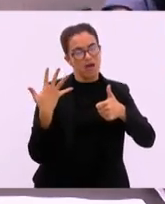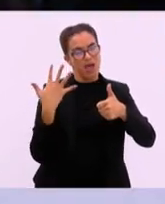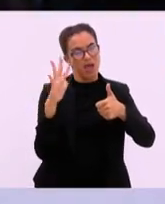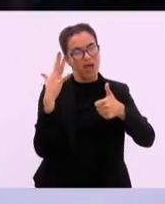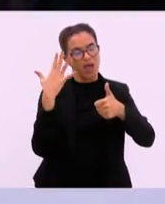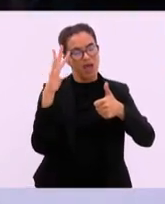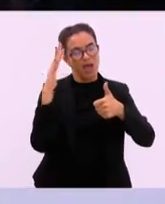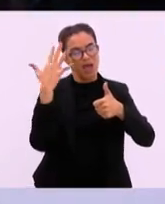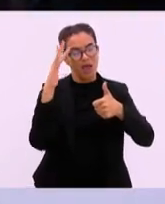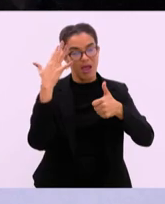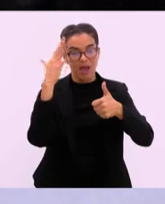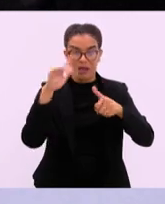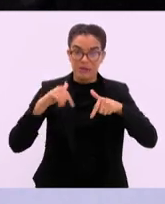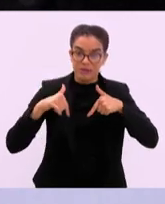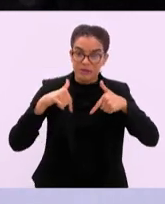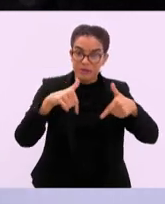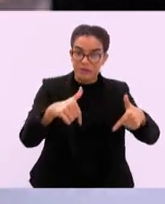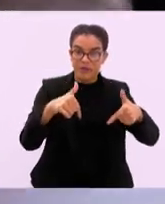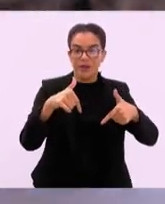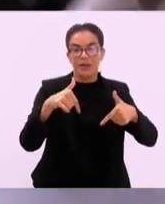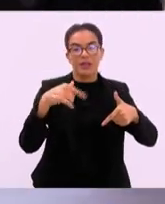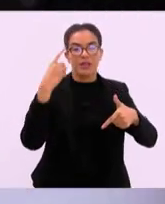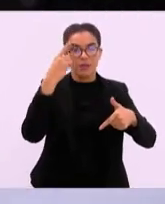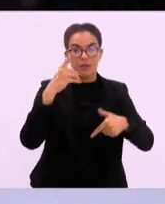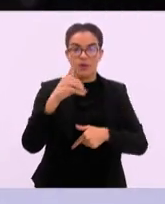a iniciativa do deputado Paul Bell,